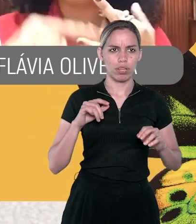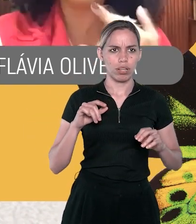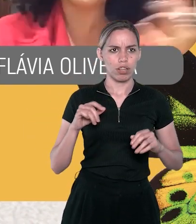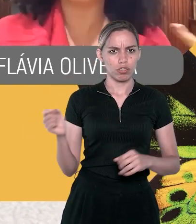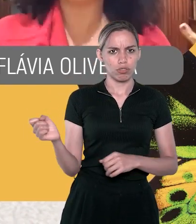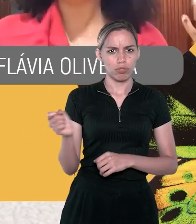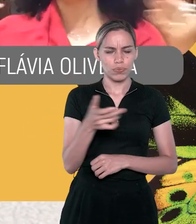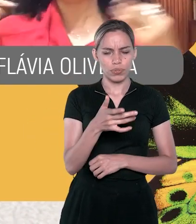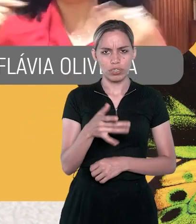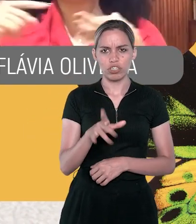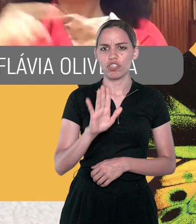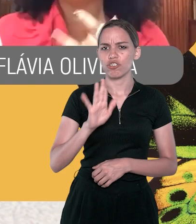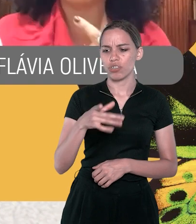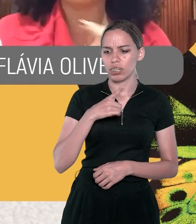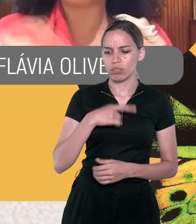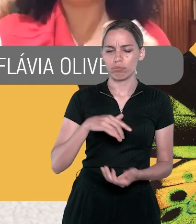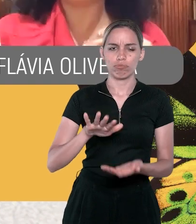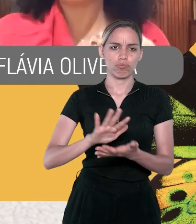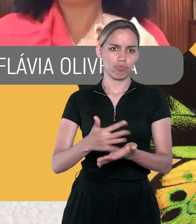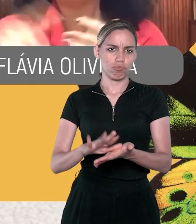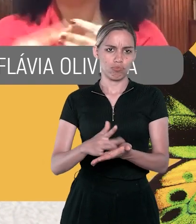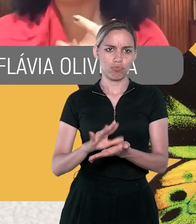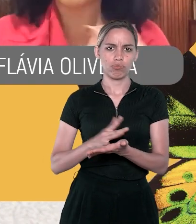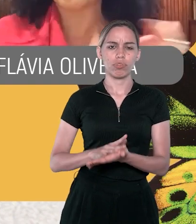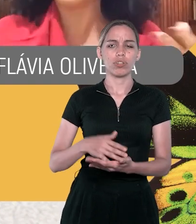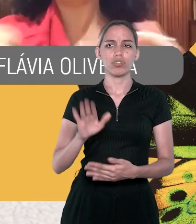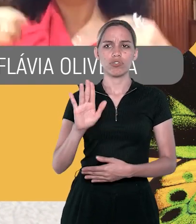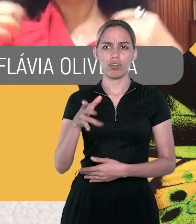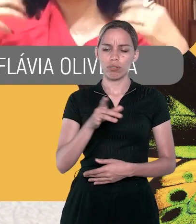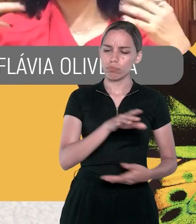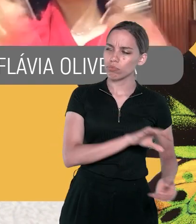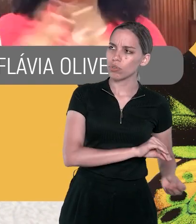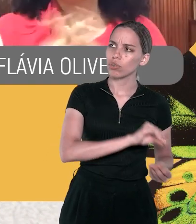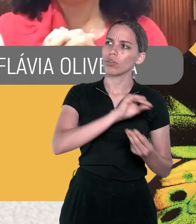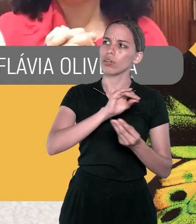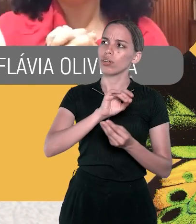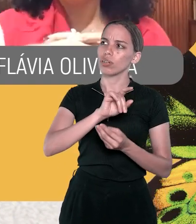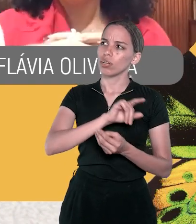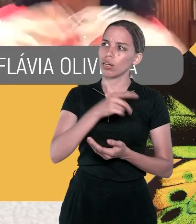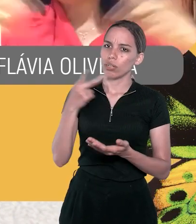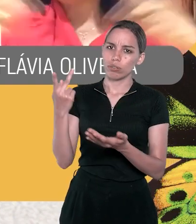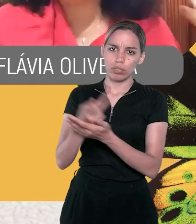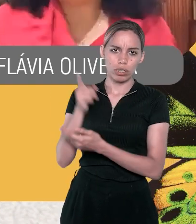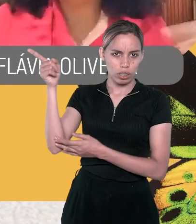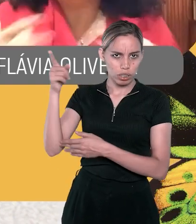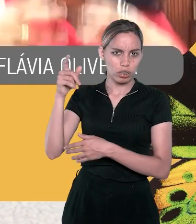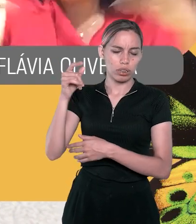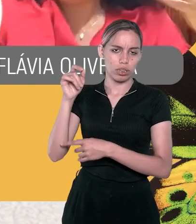8 batutas já tinham ido para a Europa,